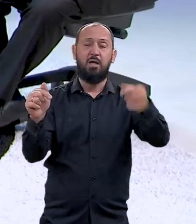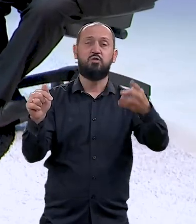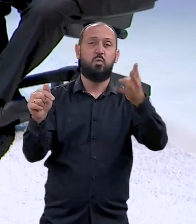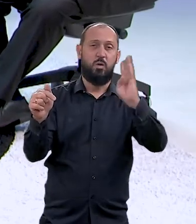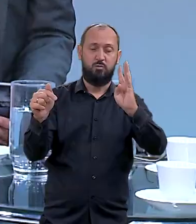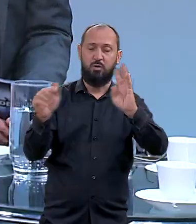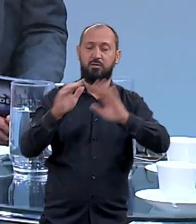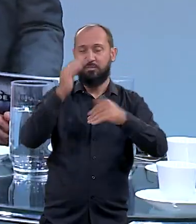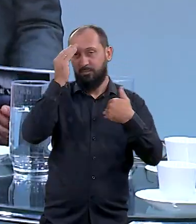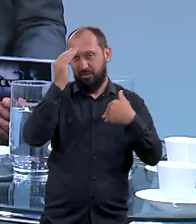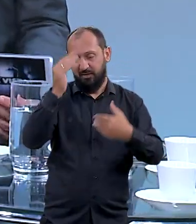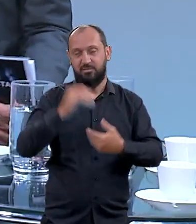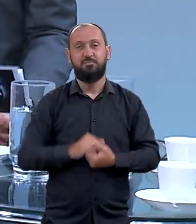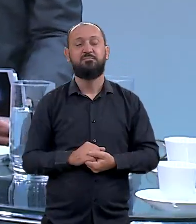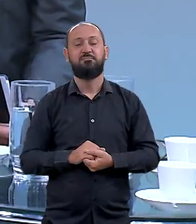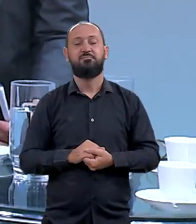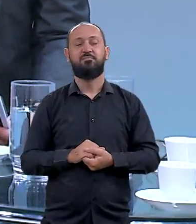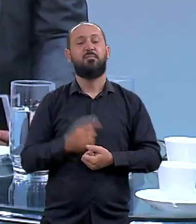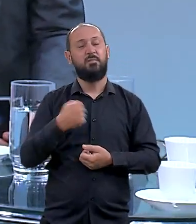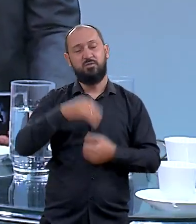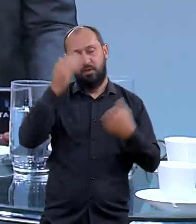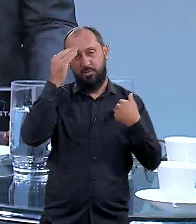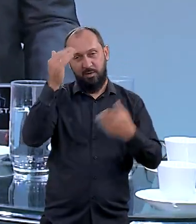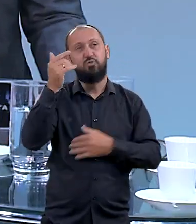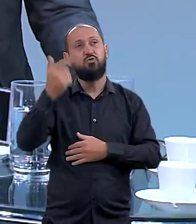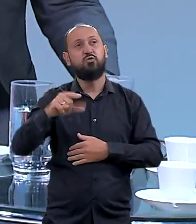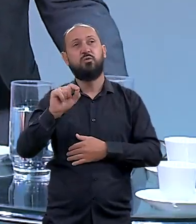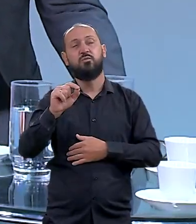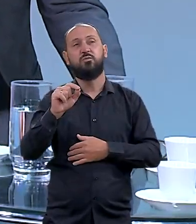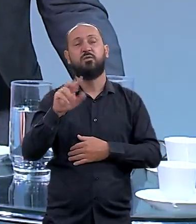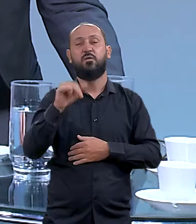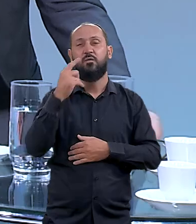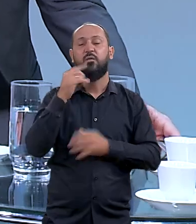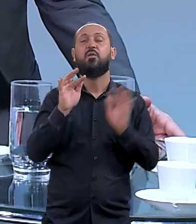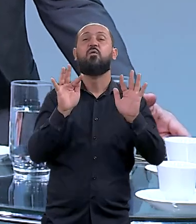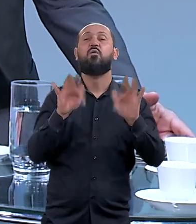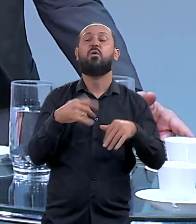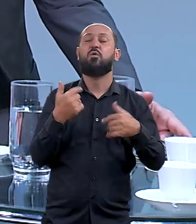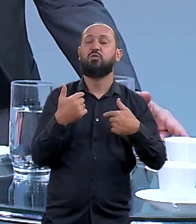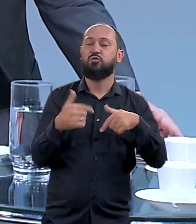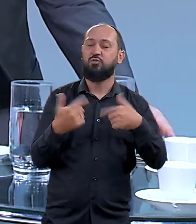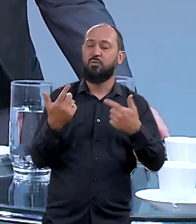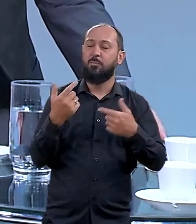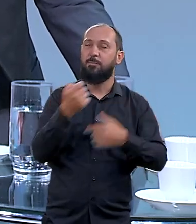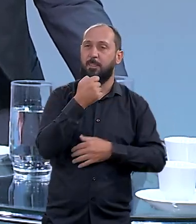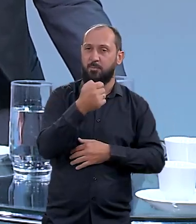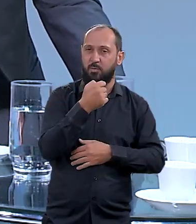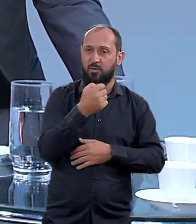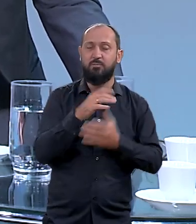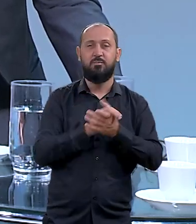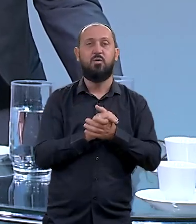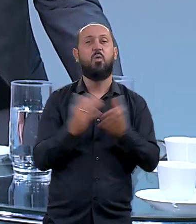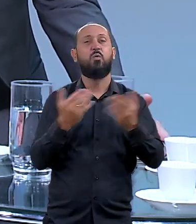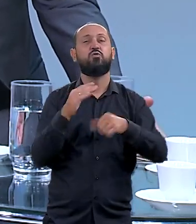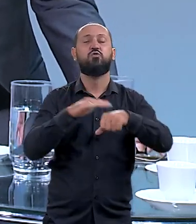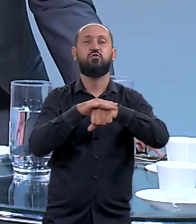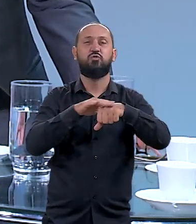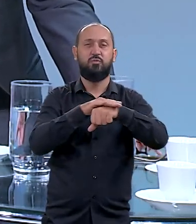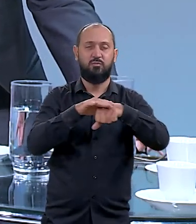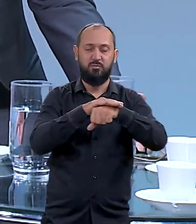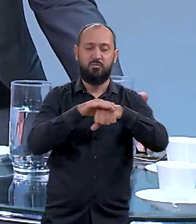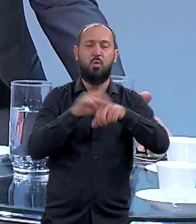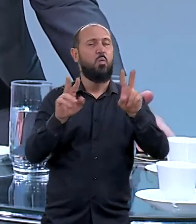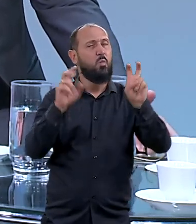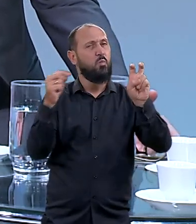agradece novamente e vamos encerrando o ponto de vista por aqui. Hoje a gente falou sobre um tema que é quase que a nossa